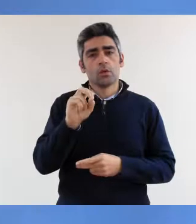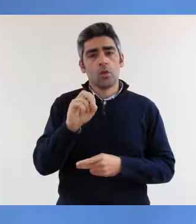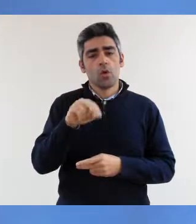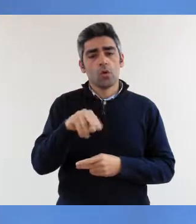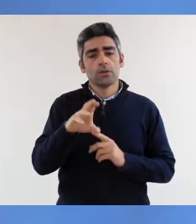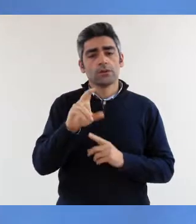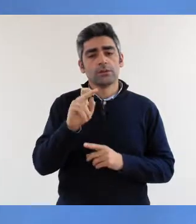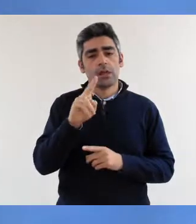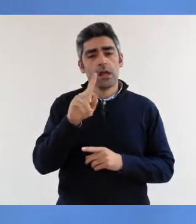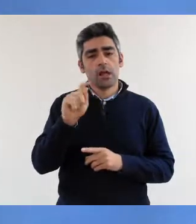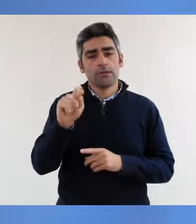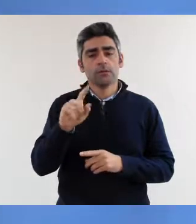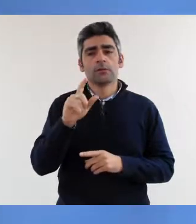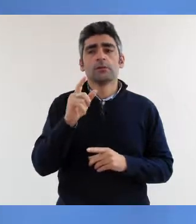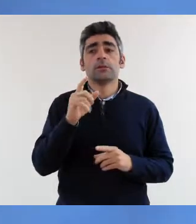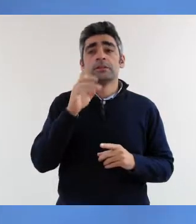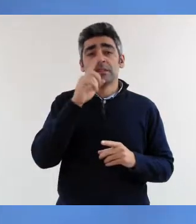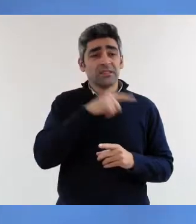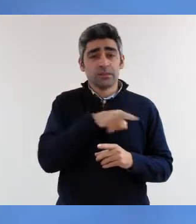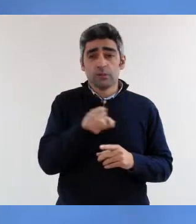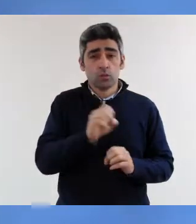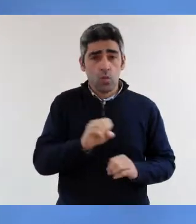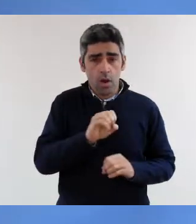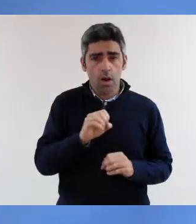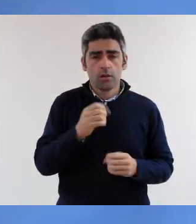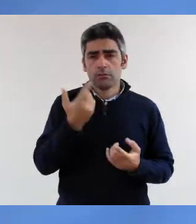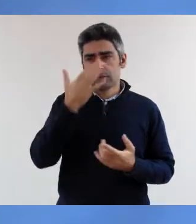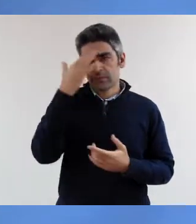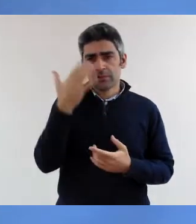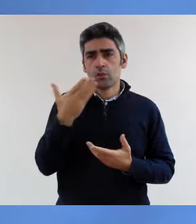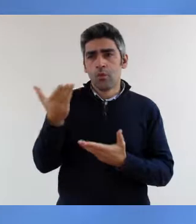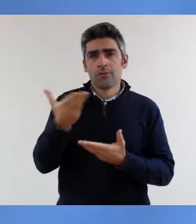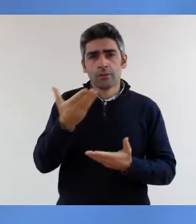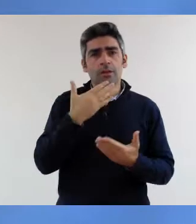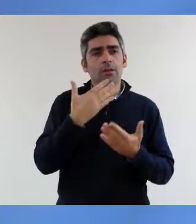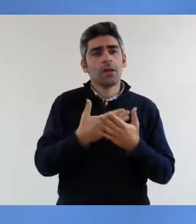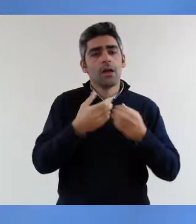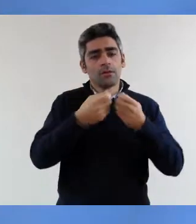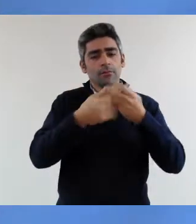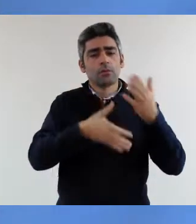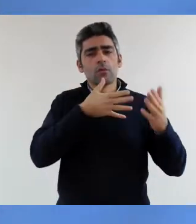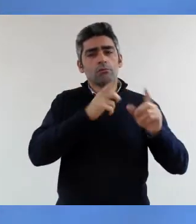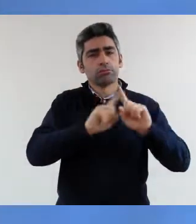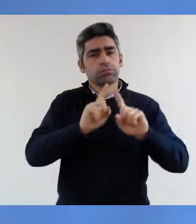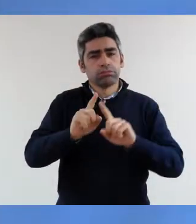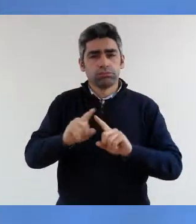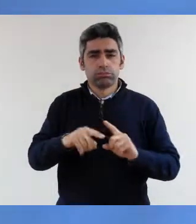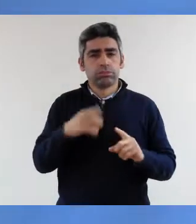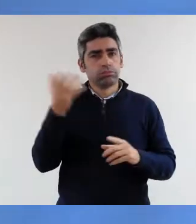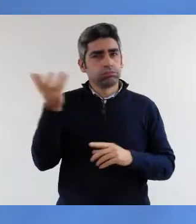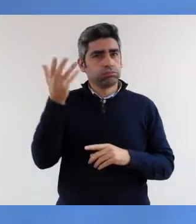e não três se possível convidar os ilustres moradores que enriqueceram